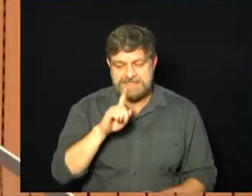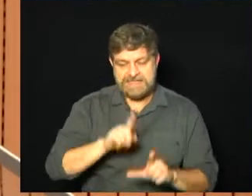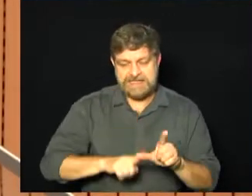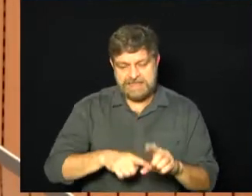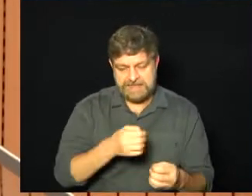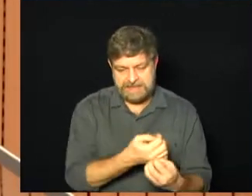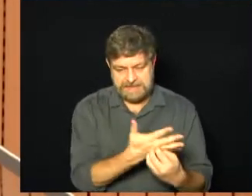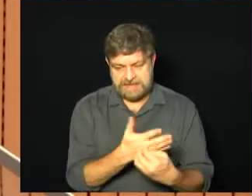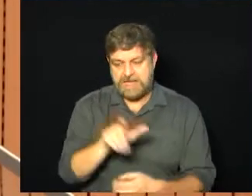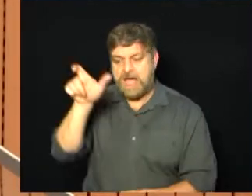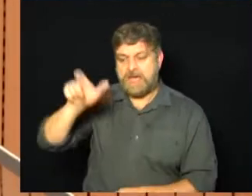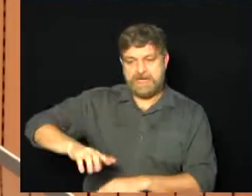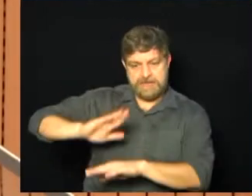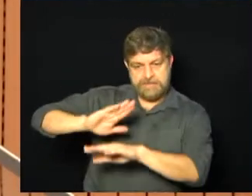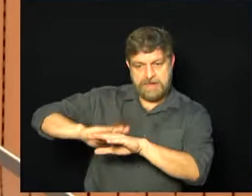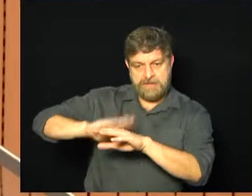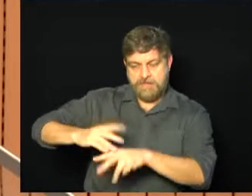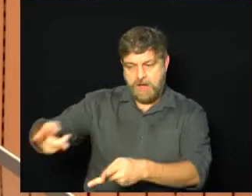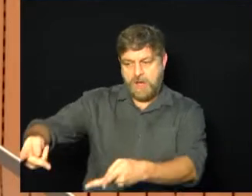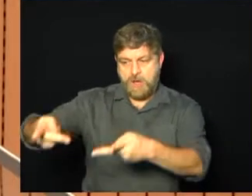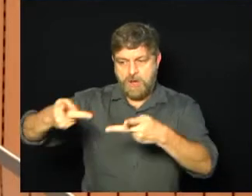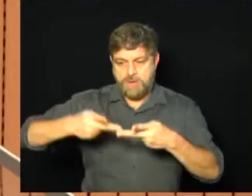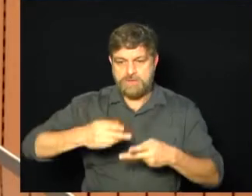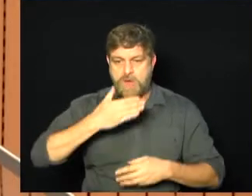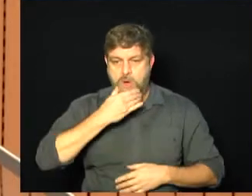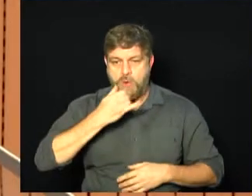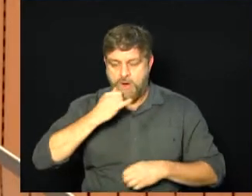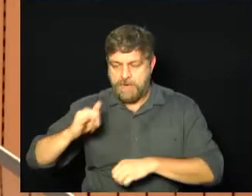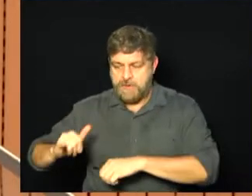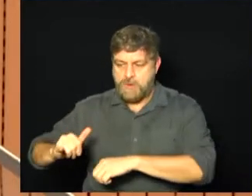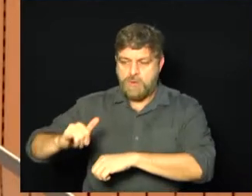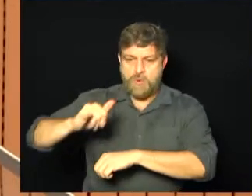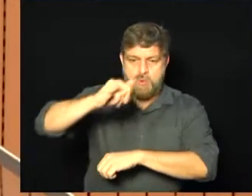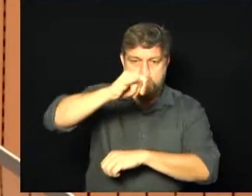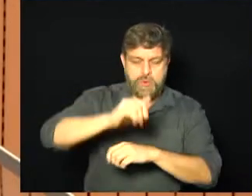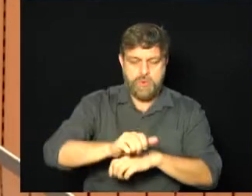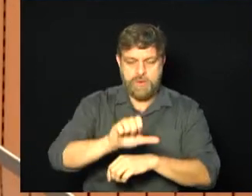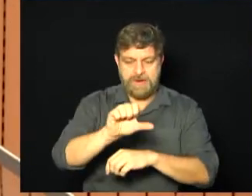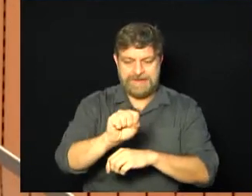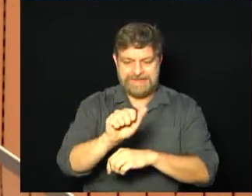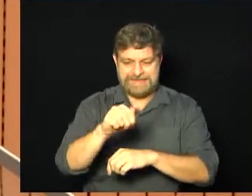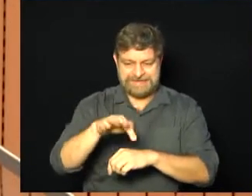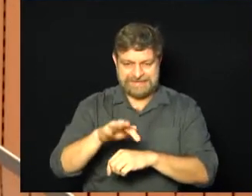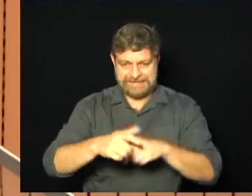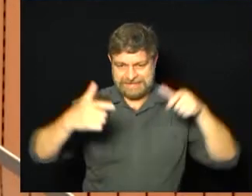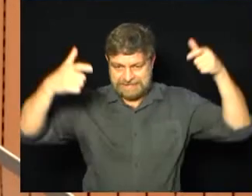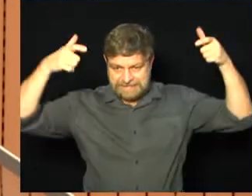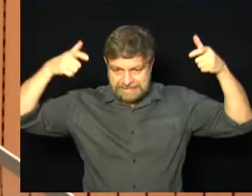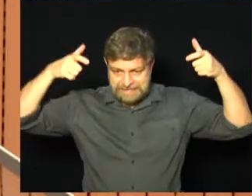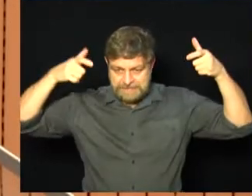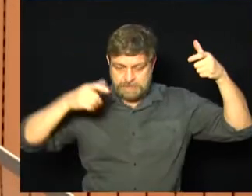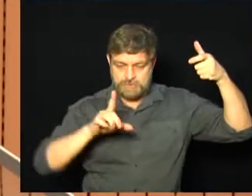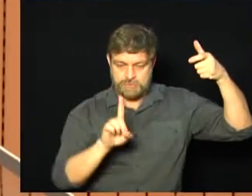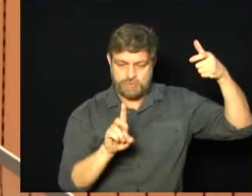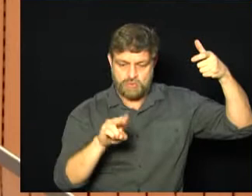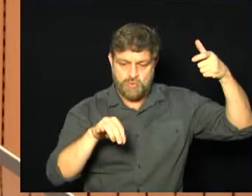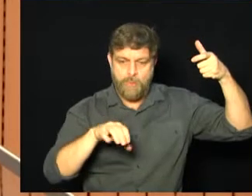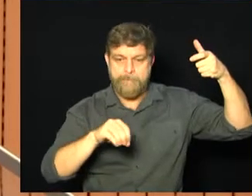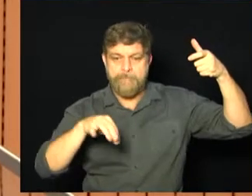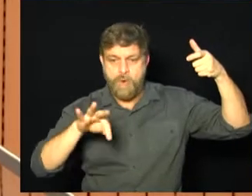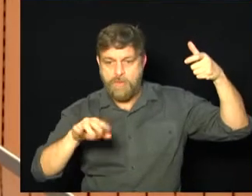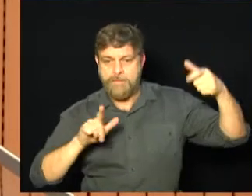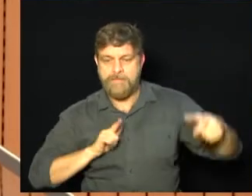dele a iniciativa de convidar Santos Dumont para vir a Campinas, o que conseguiu. Também iniciaram intercâmbio